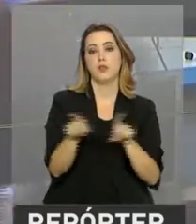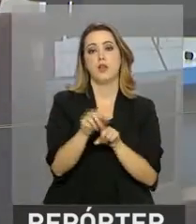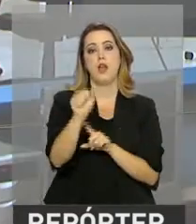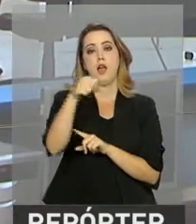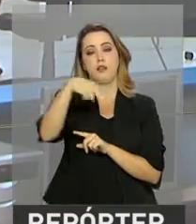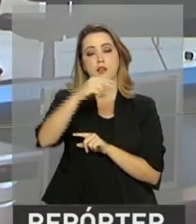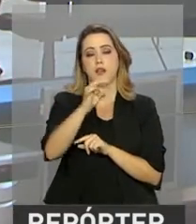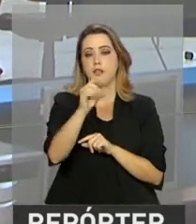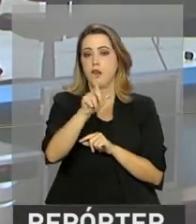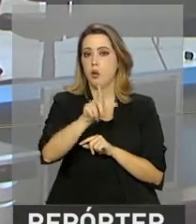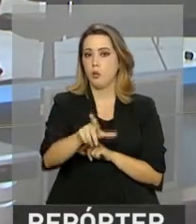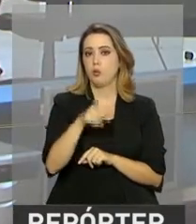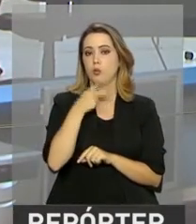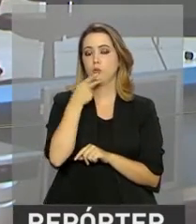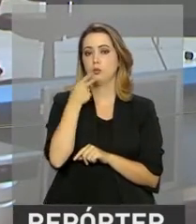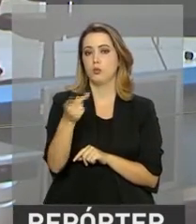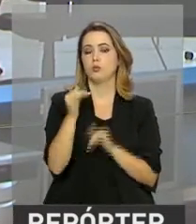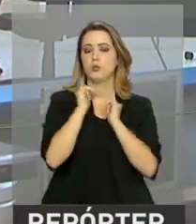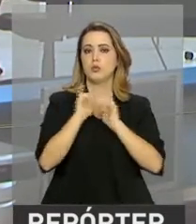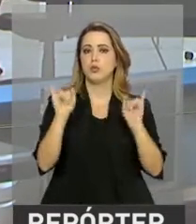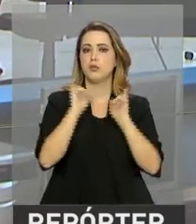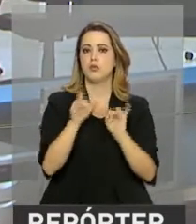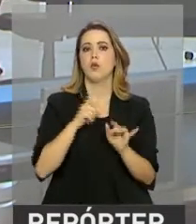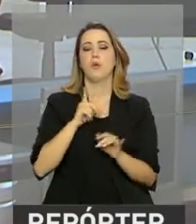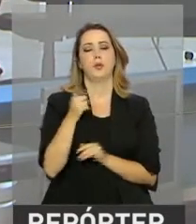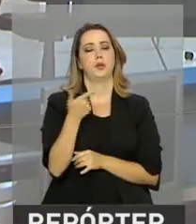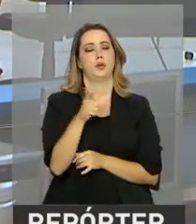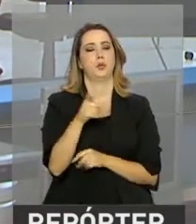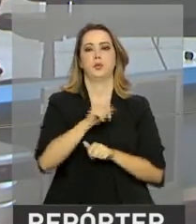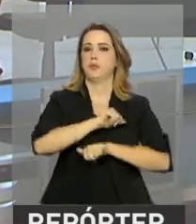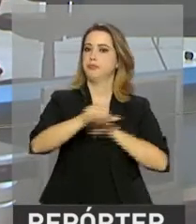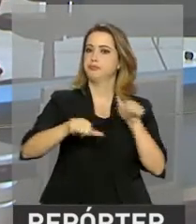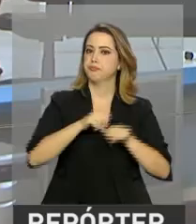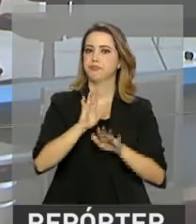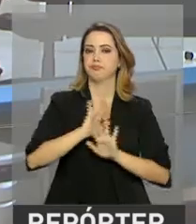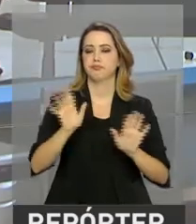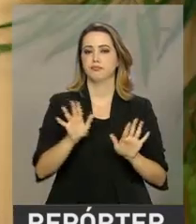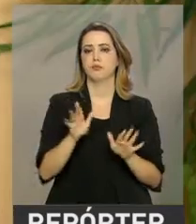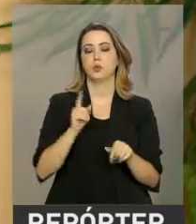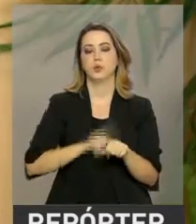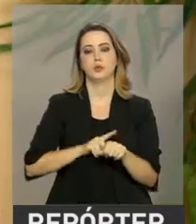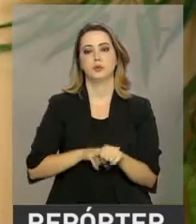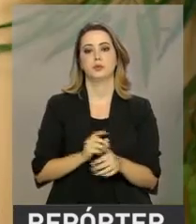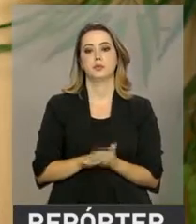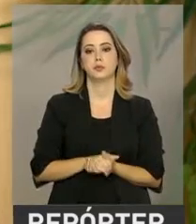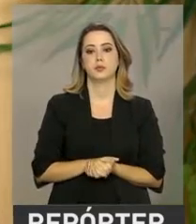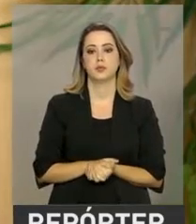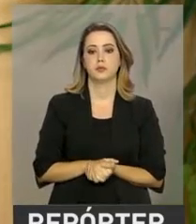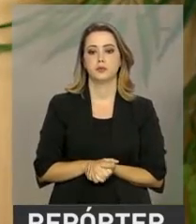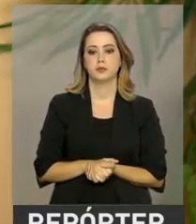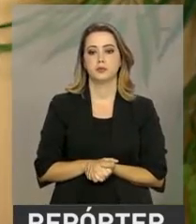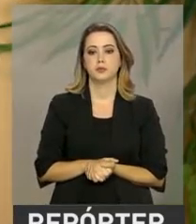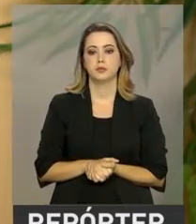Agência Nacional de Telecomunicações, informa que não haverá mais mudança no prazo.